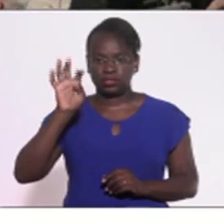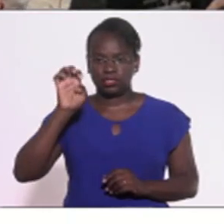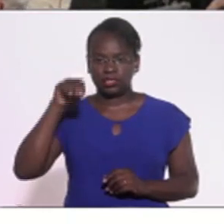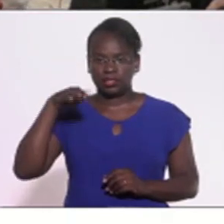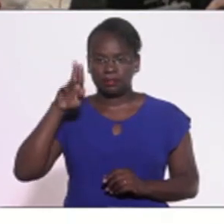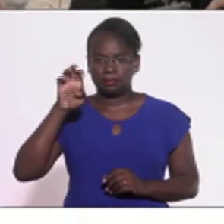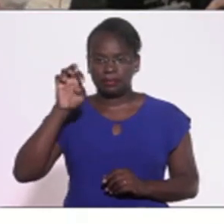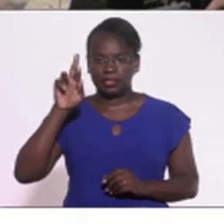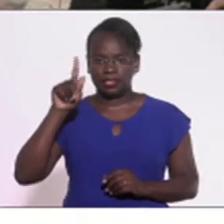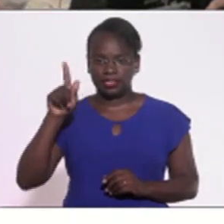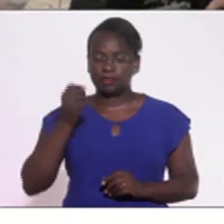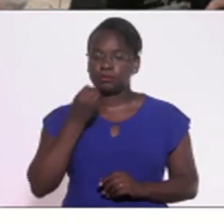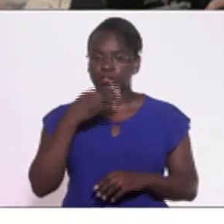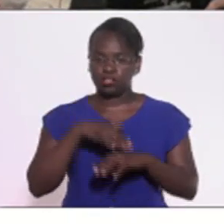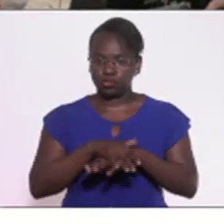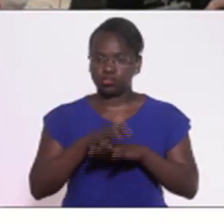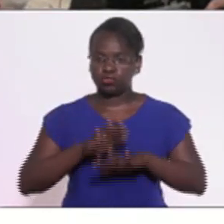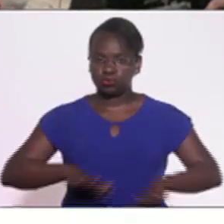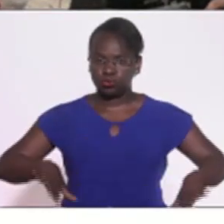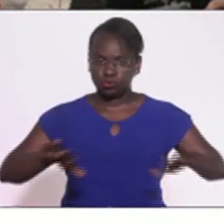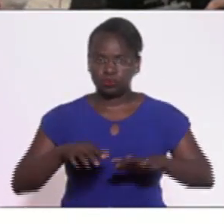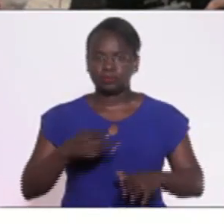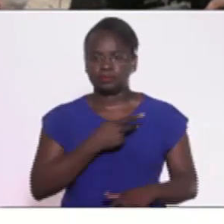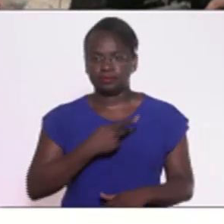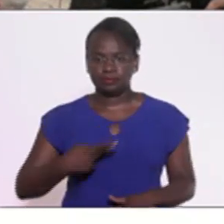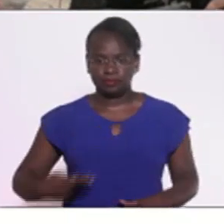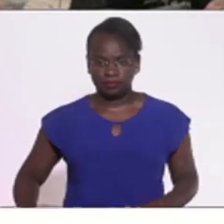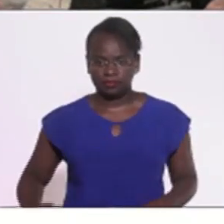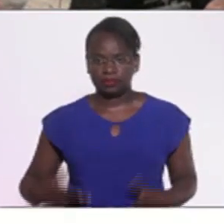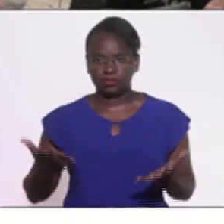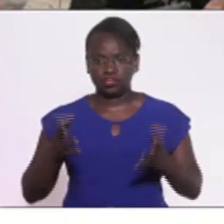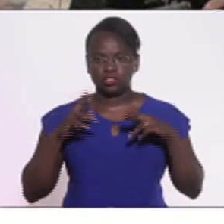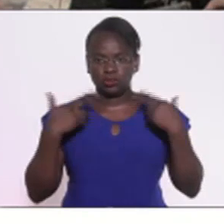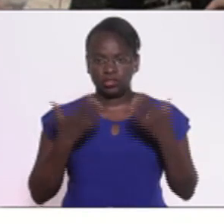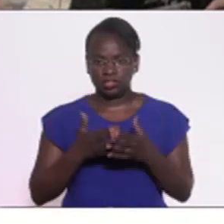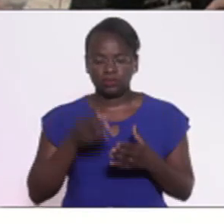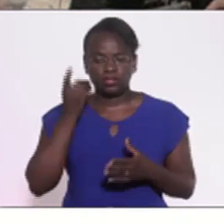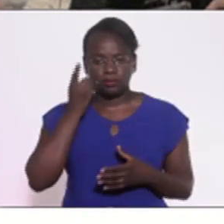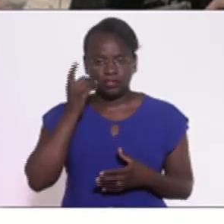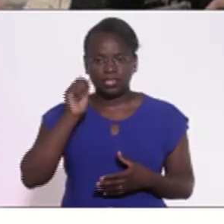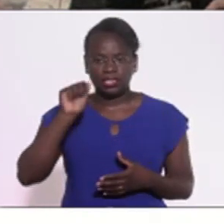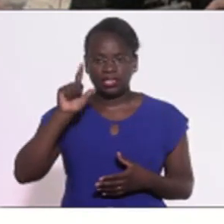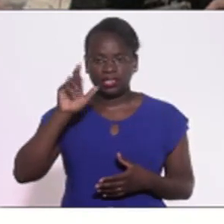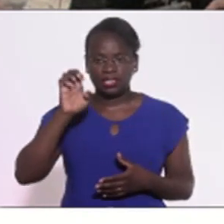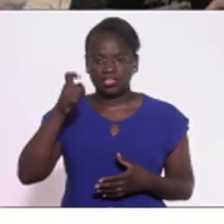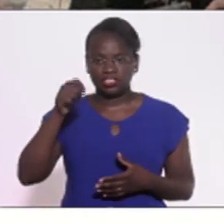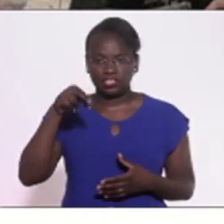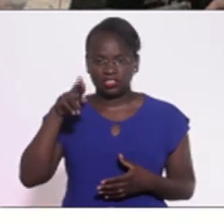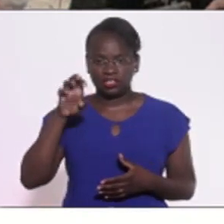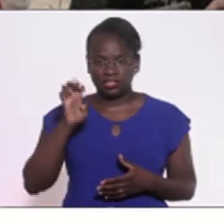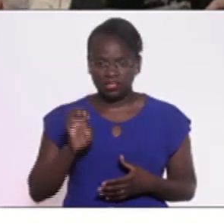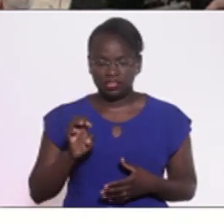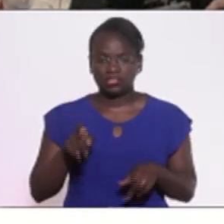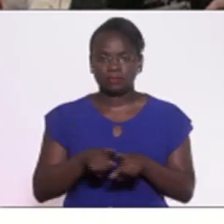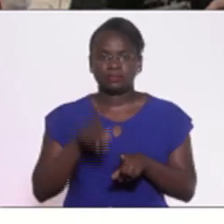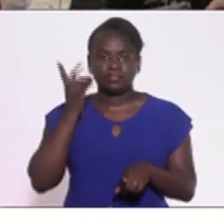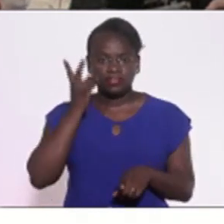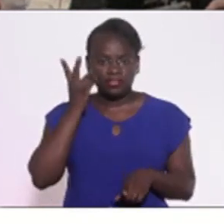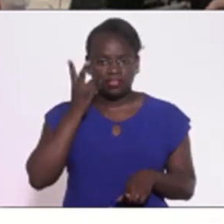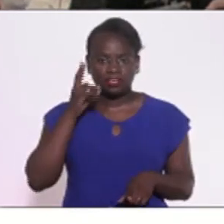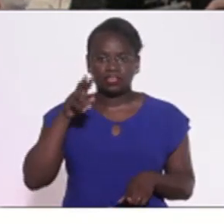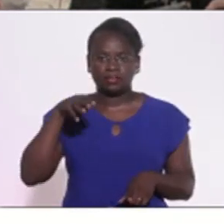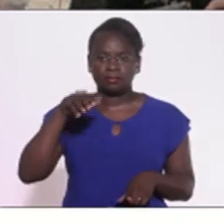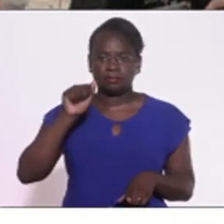Boa noite a todos. Senhor presidente da sessão, deputado Alexandre Knoclop, vereador Marcelo